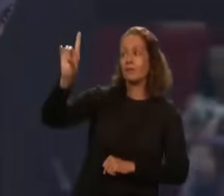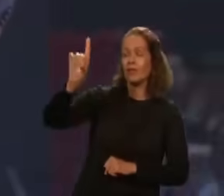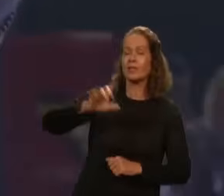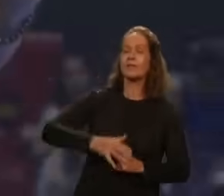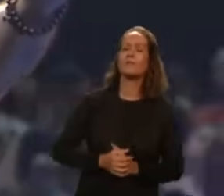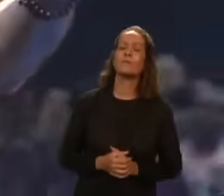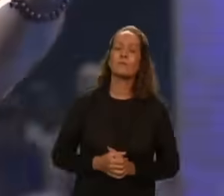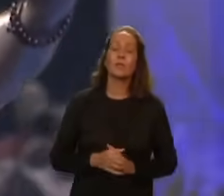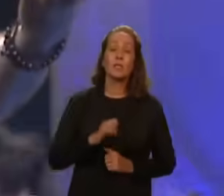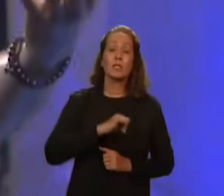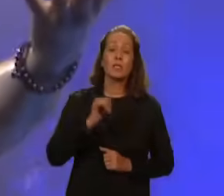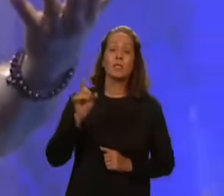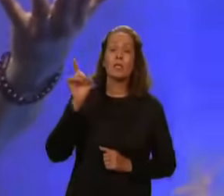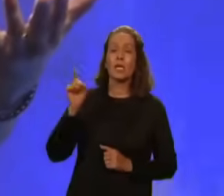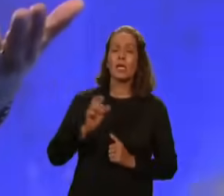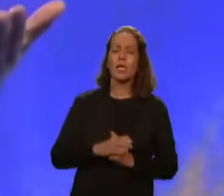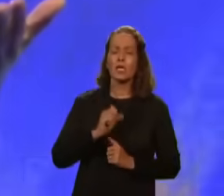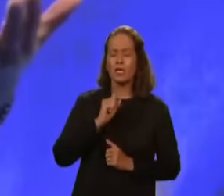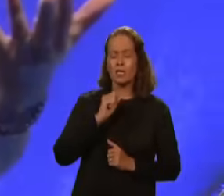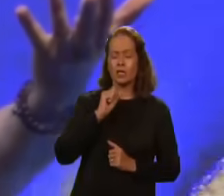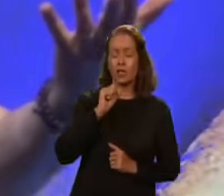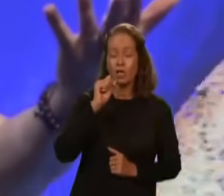dá um espirro e as nações derretem.